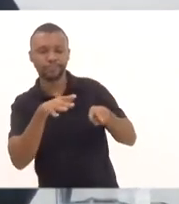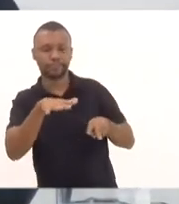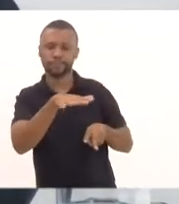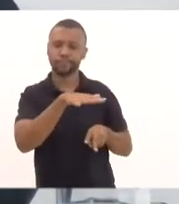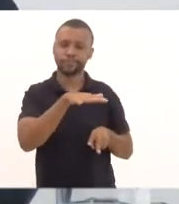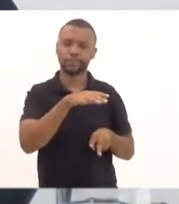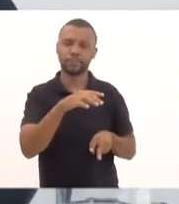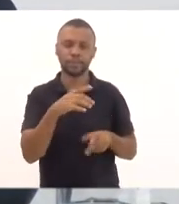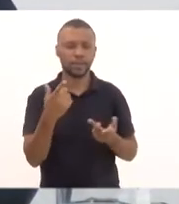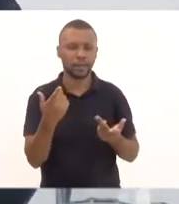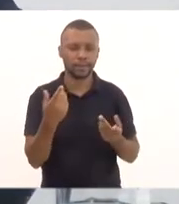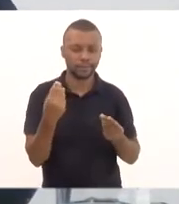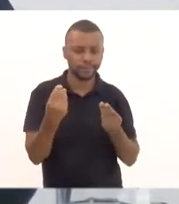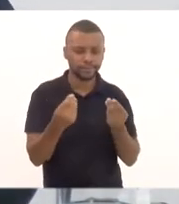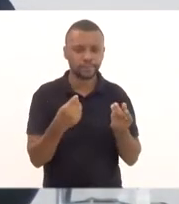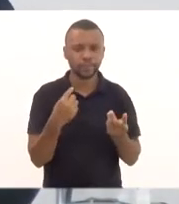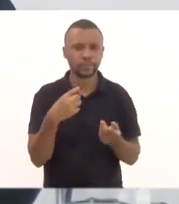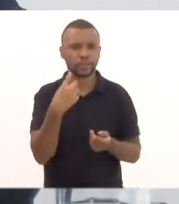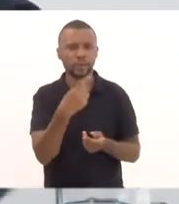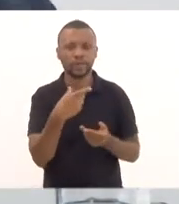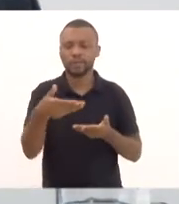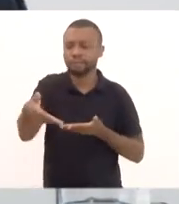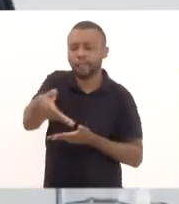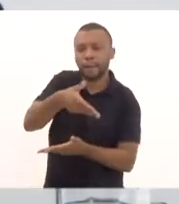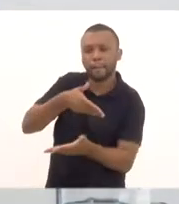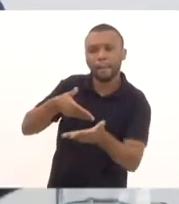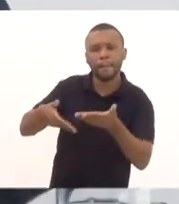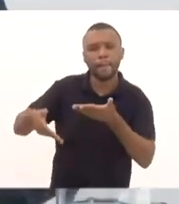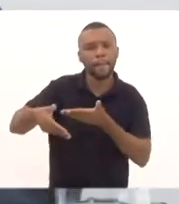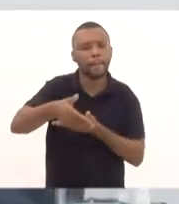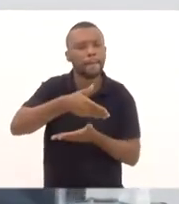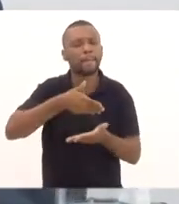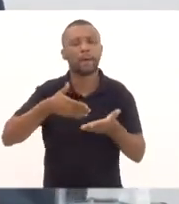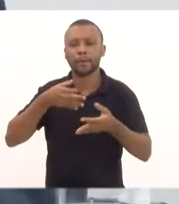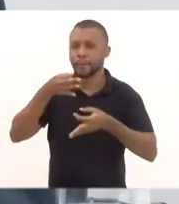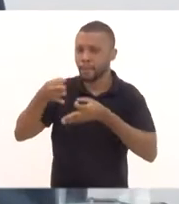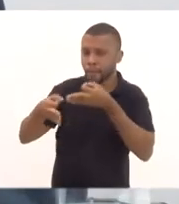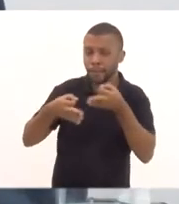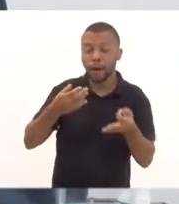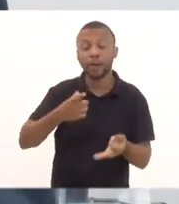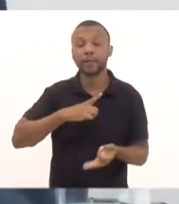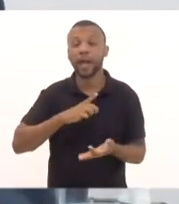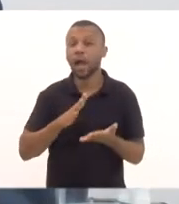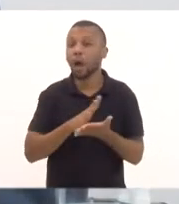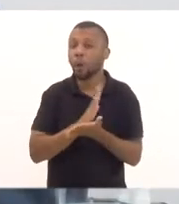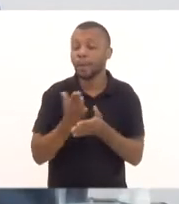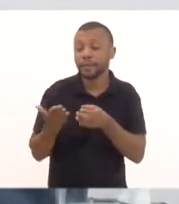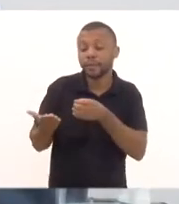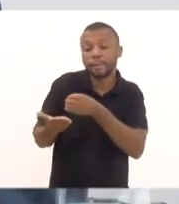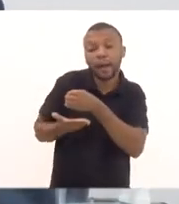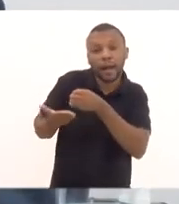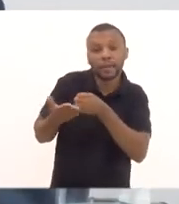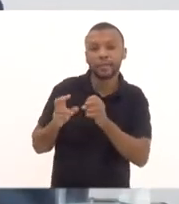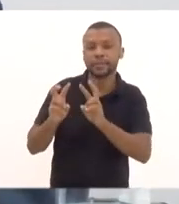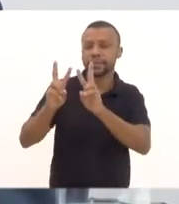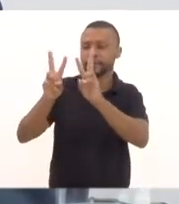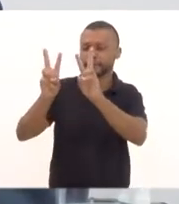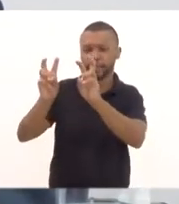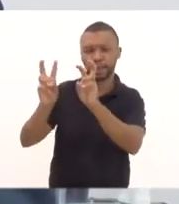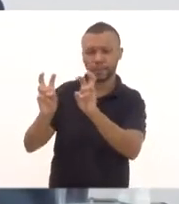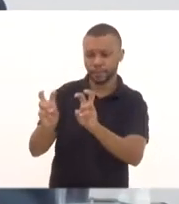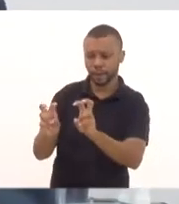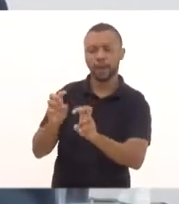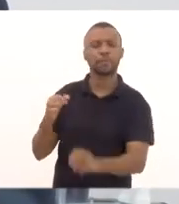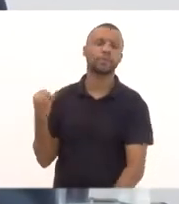das nossas interlocuções eu passo assim de alguns de alguns temas que são que me parece importante